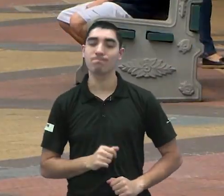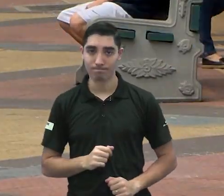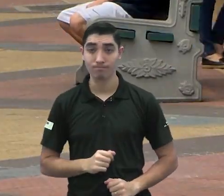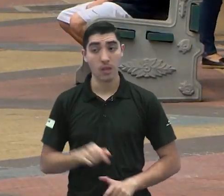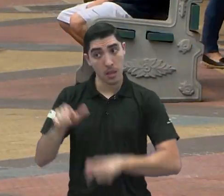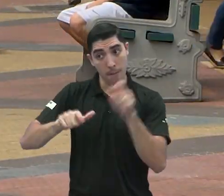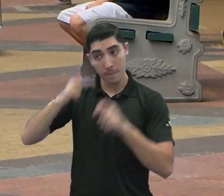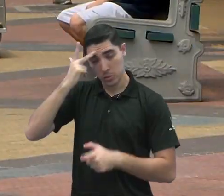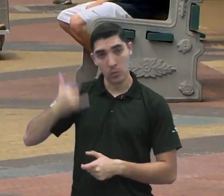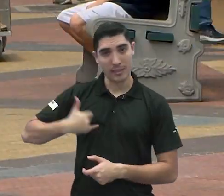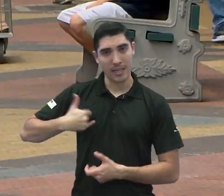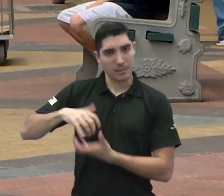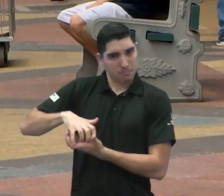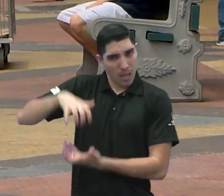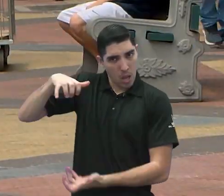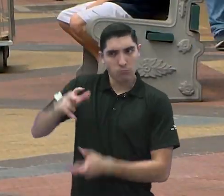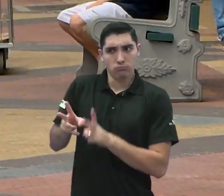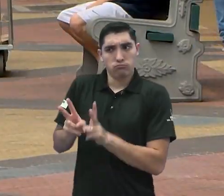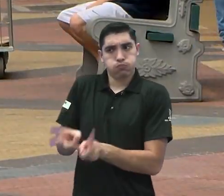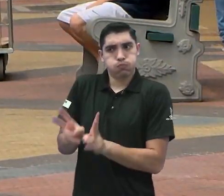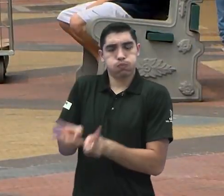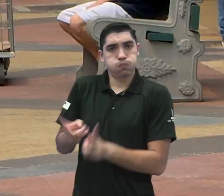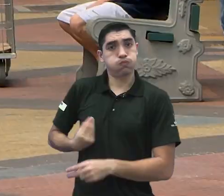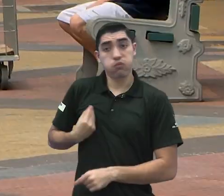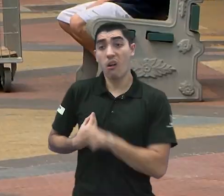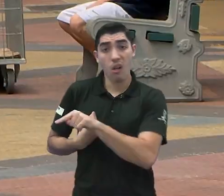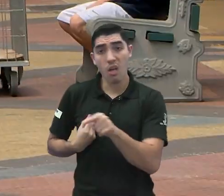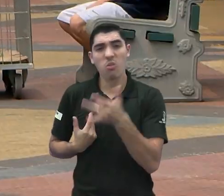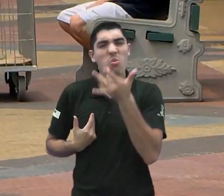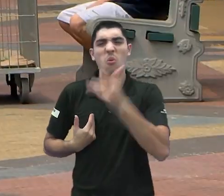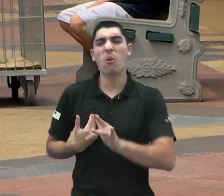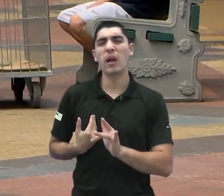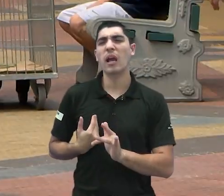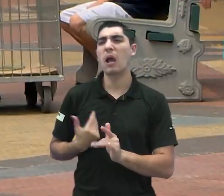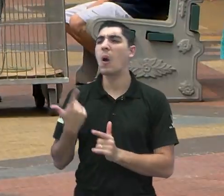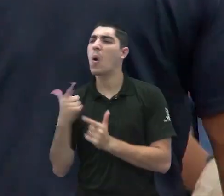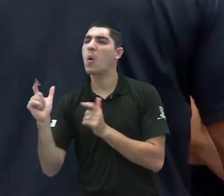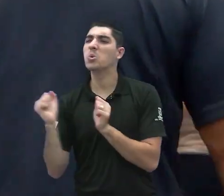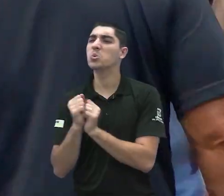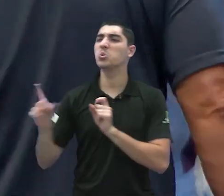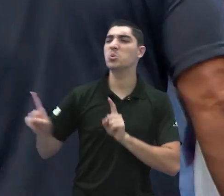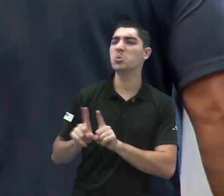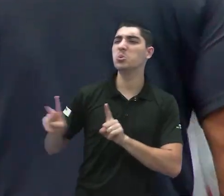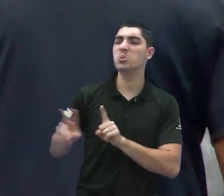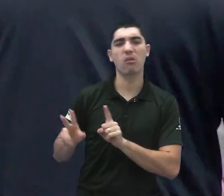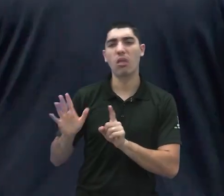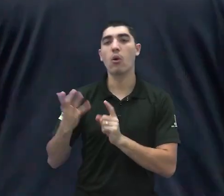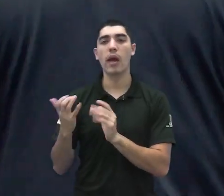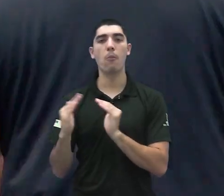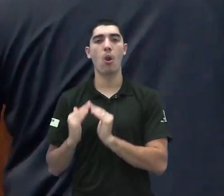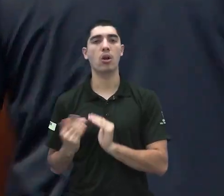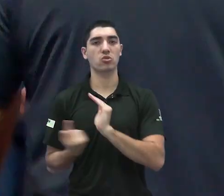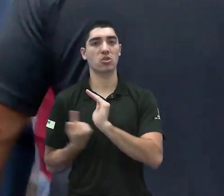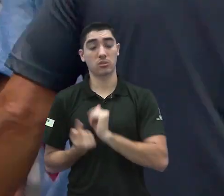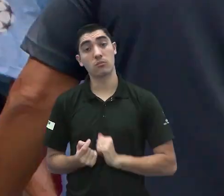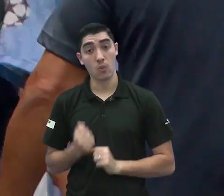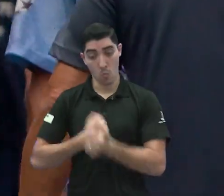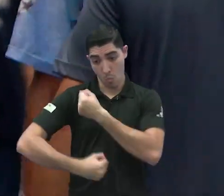idosos estão vivendo mais, muitos deles preferem morar sem companhia. Para se ter uma ideia,